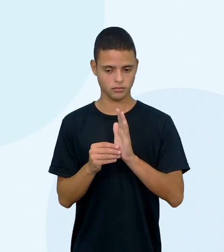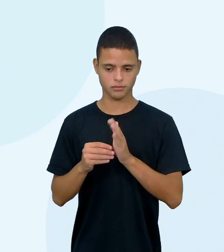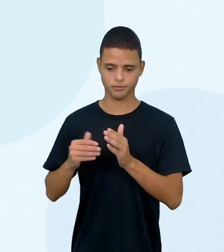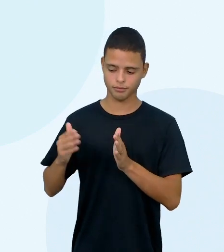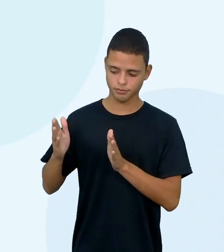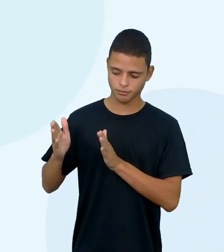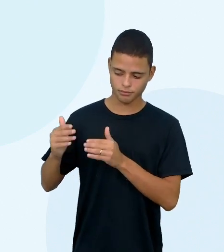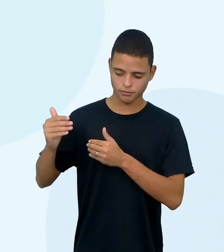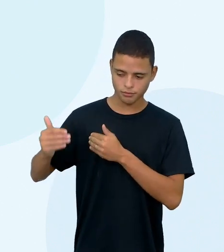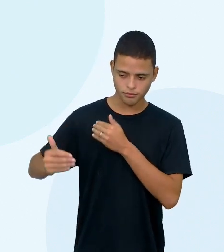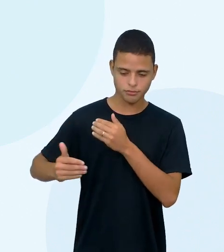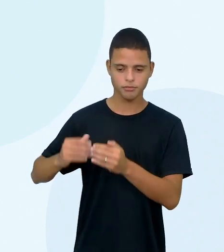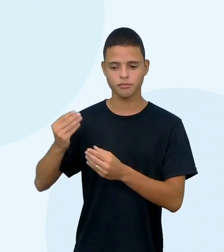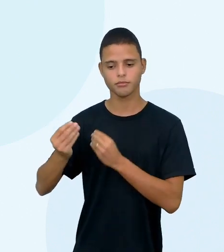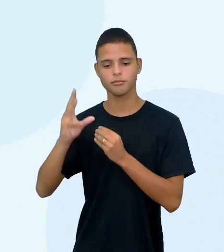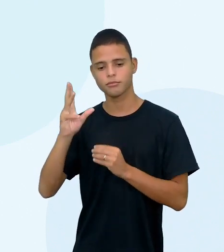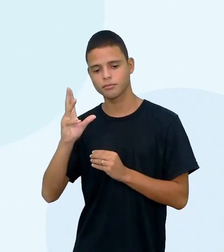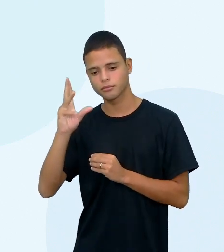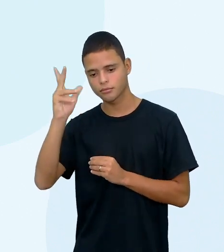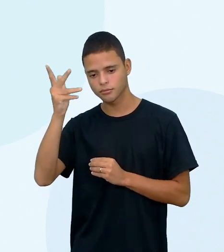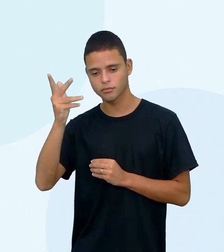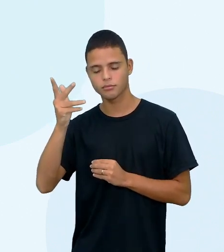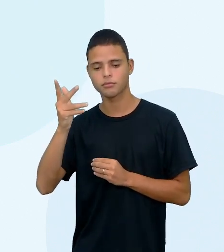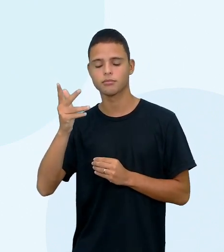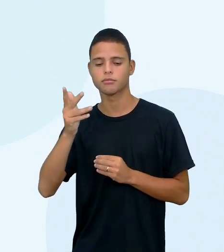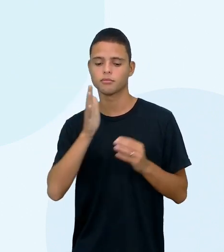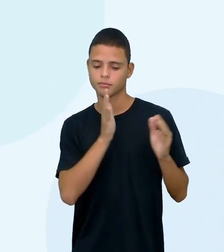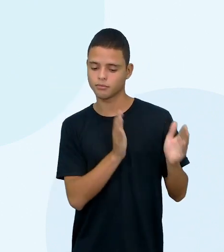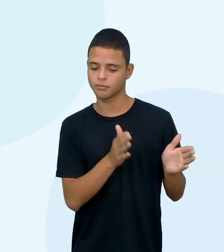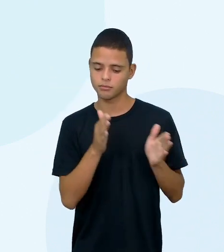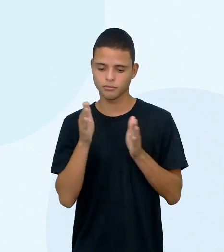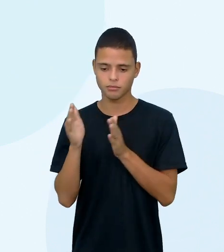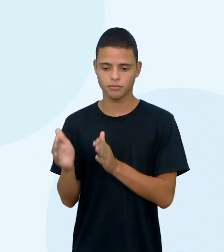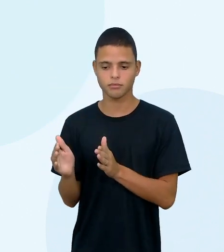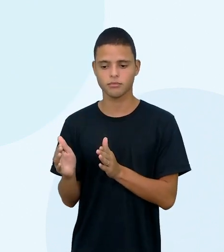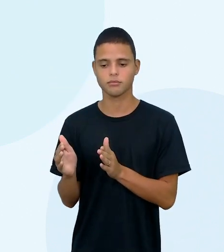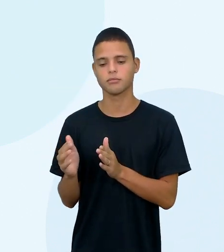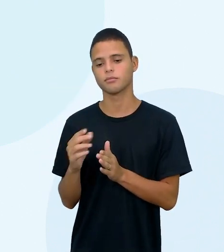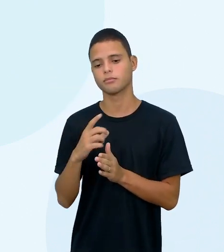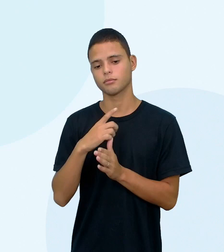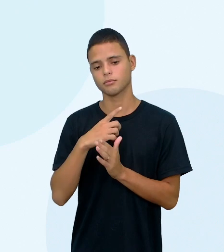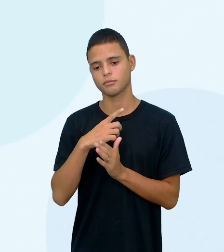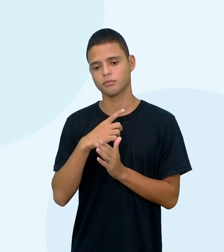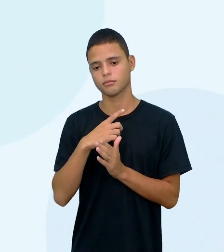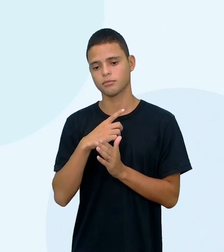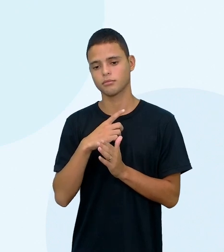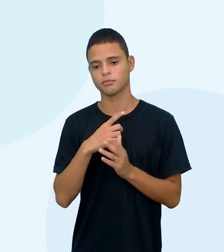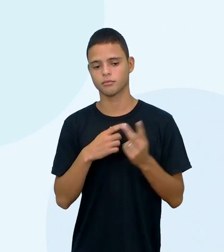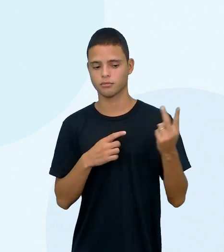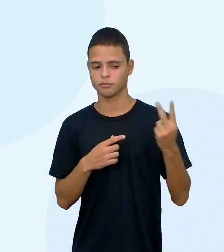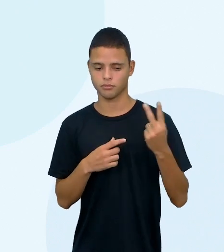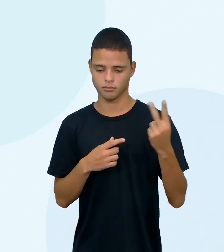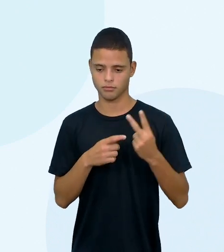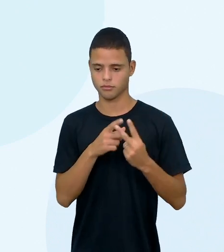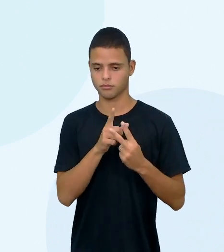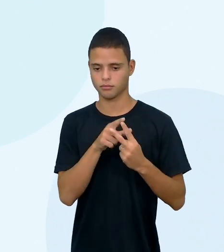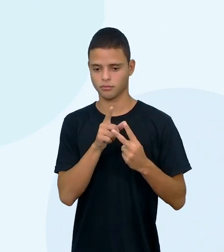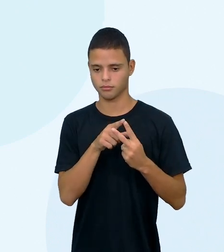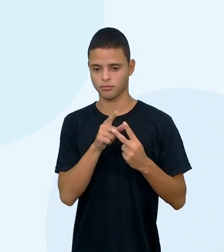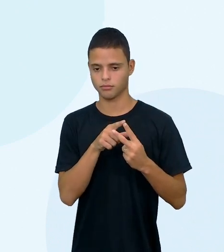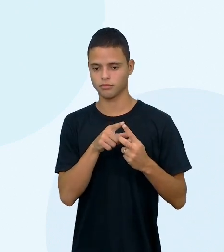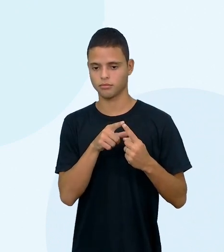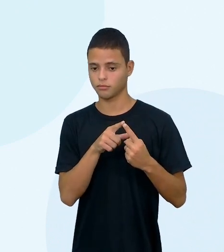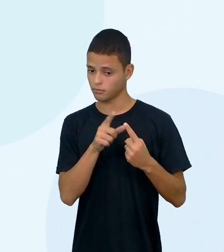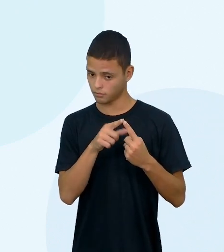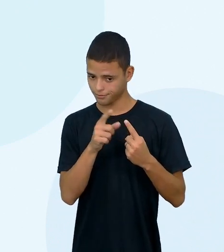que acontece, na verdade, como é dividido. E aí a gente vê que a digestão humana ela está dividida em duas partes. A gente